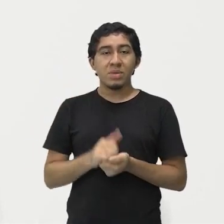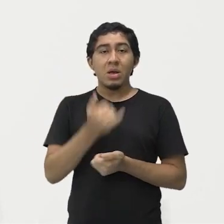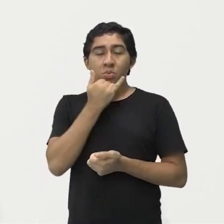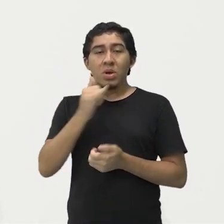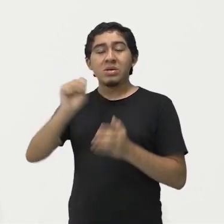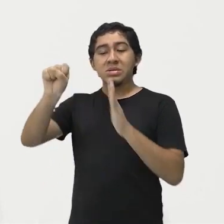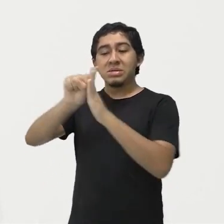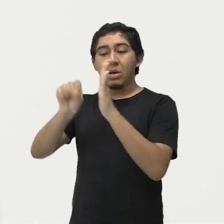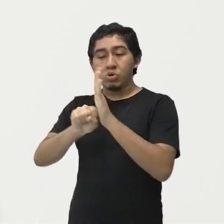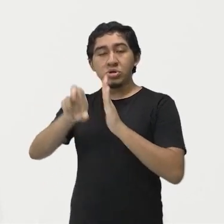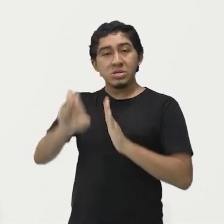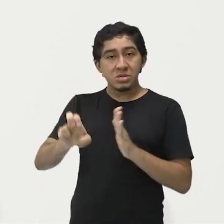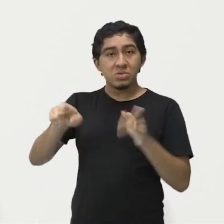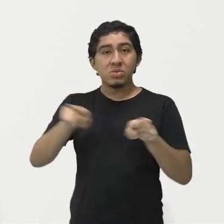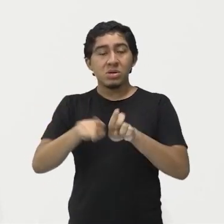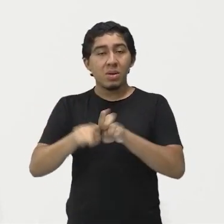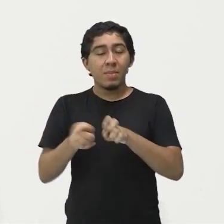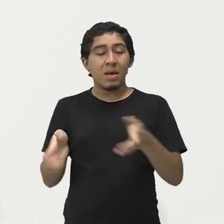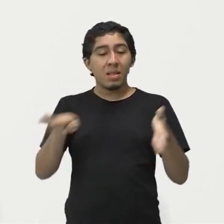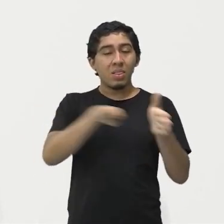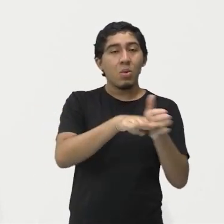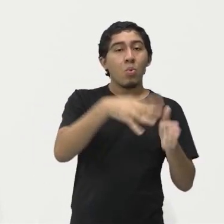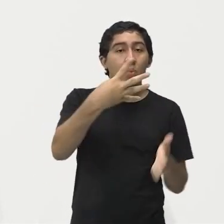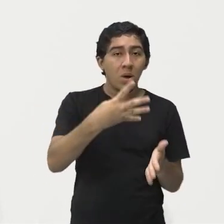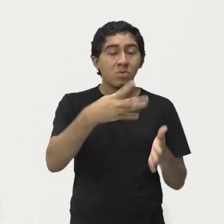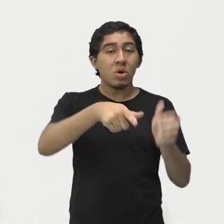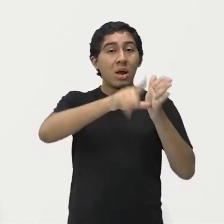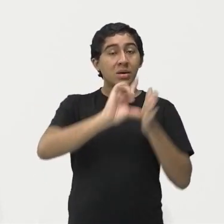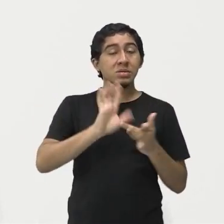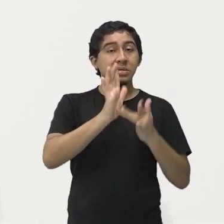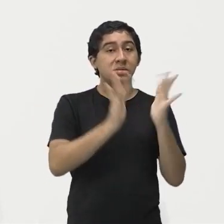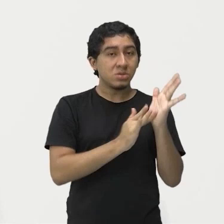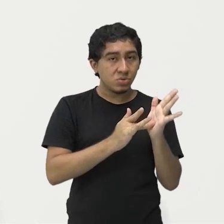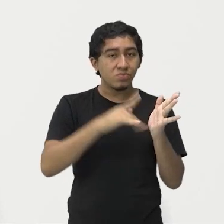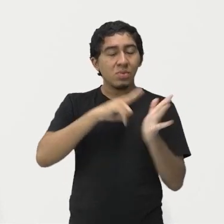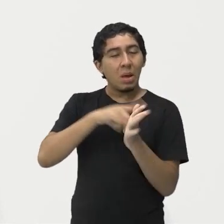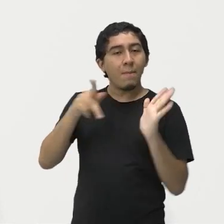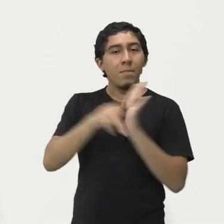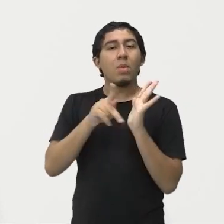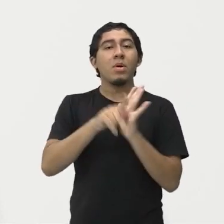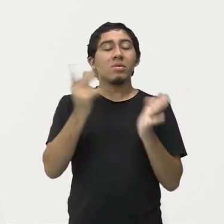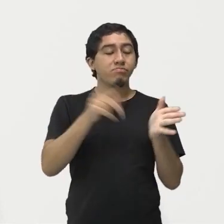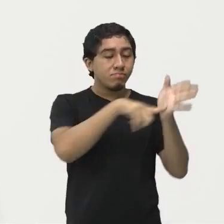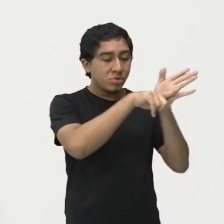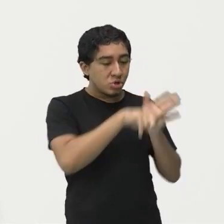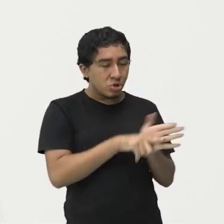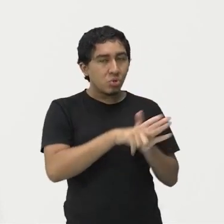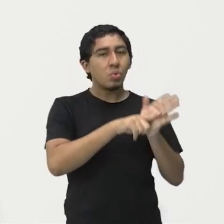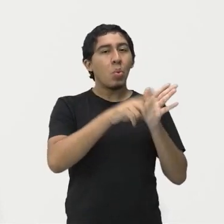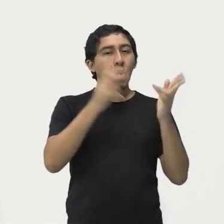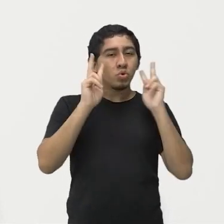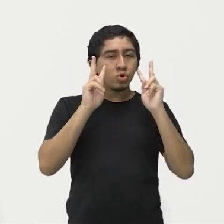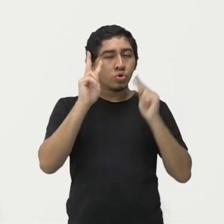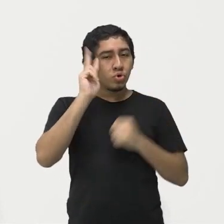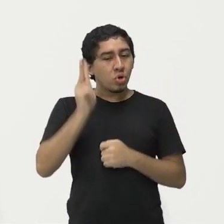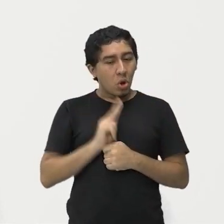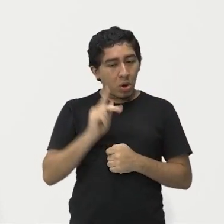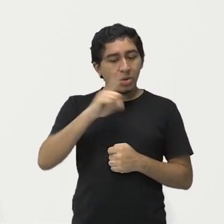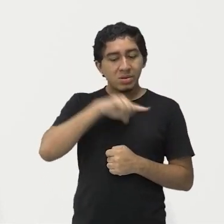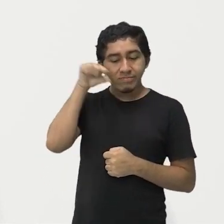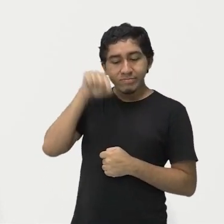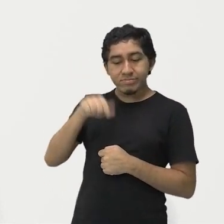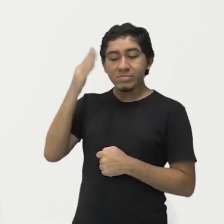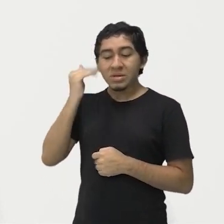na região grega, foi denominado pelos historiadores como período clássico, tá? Então, este período